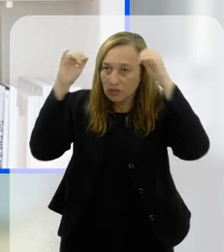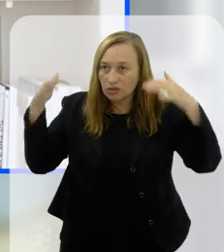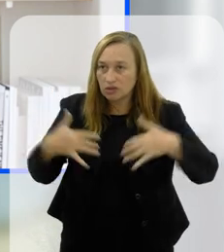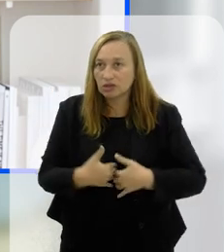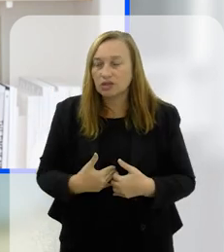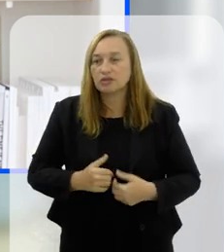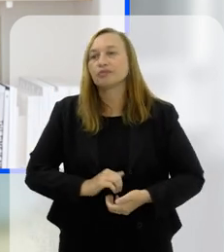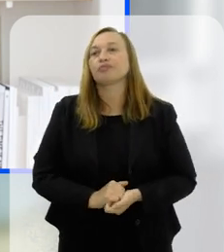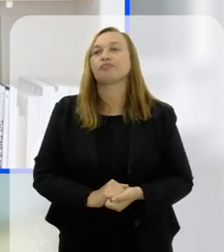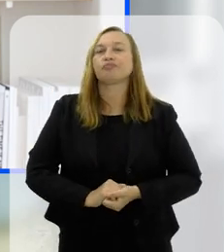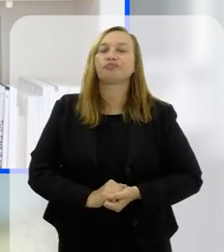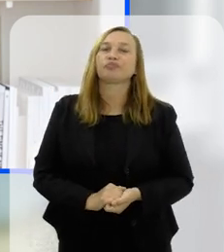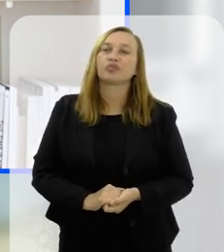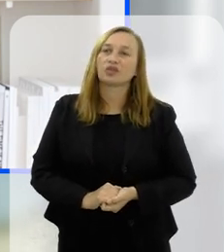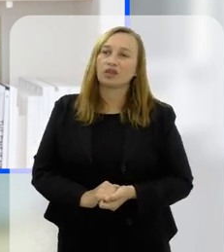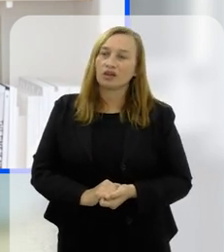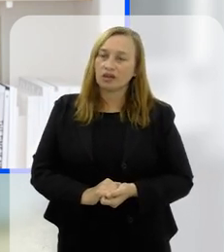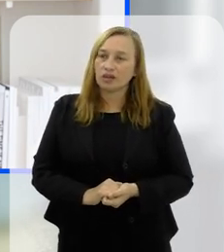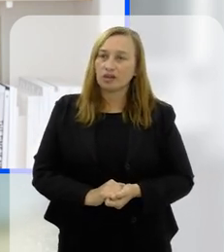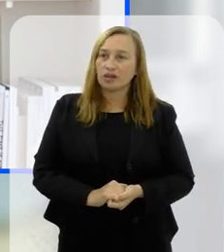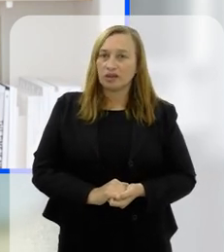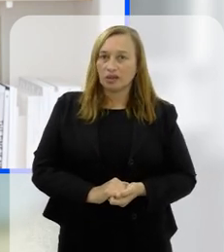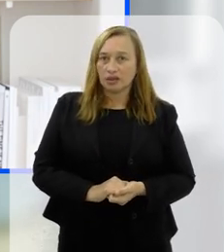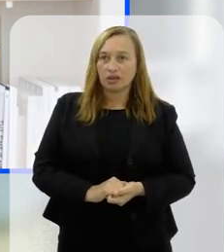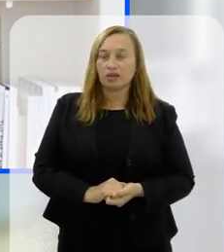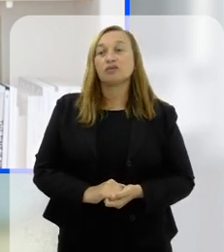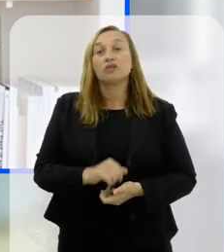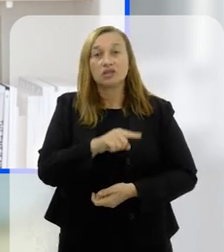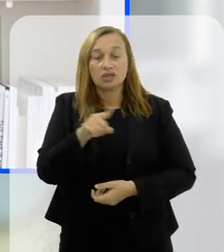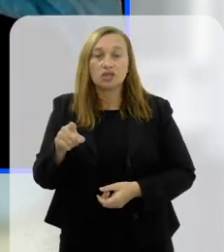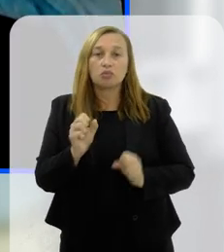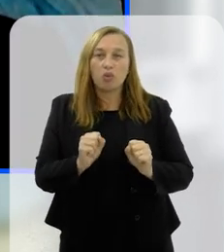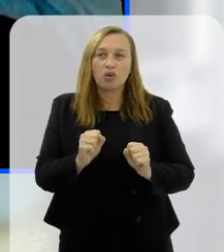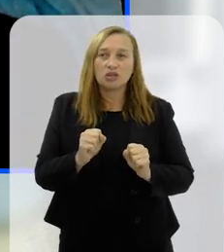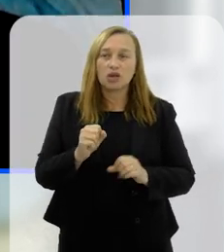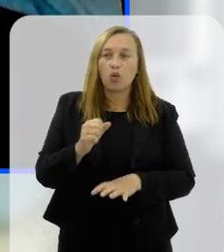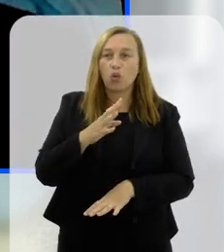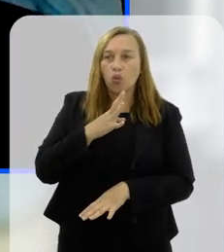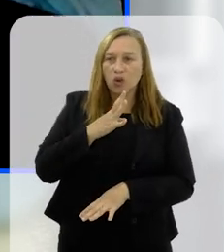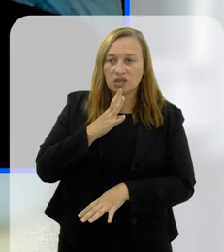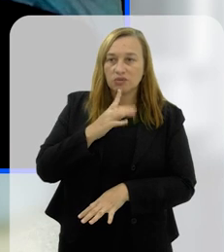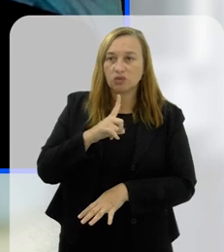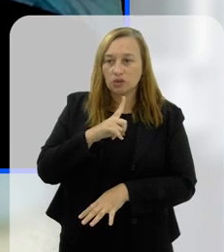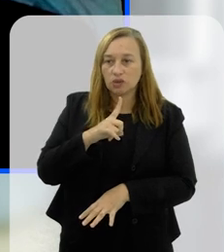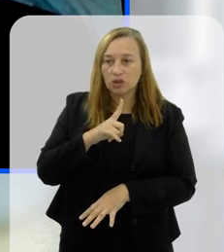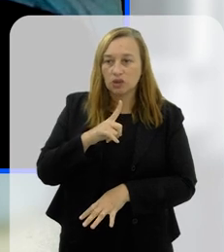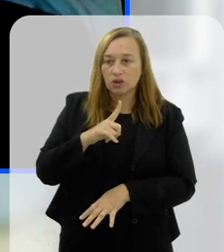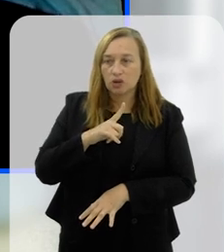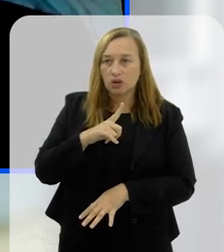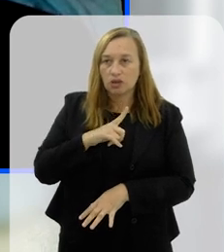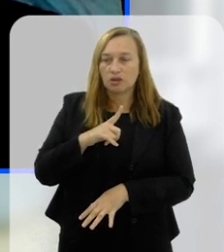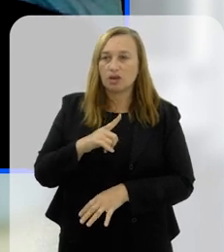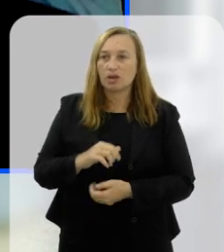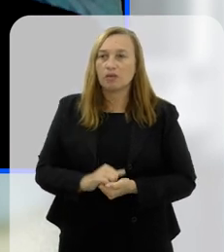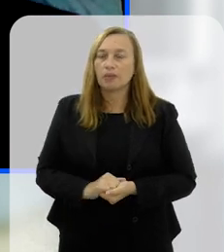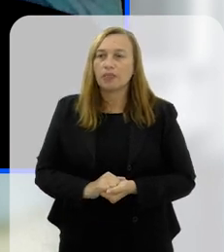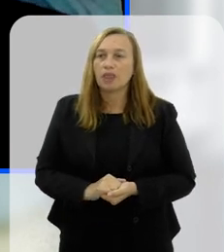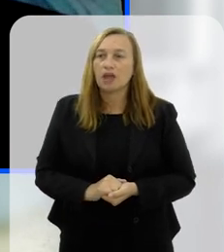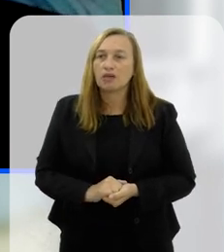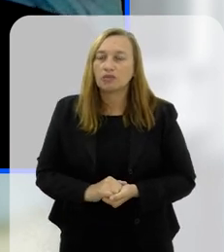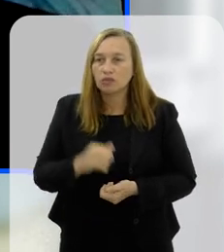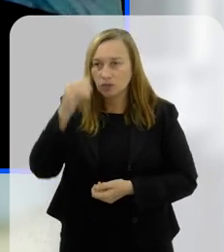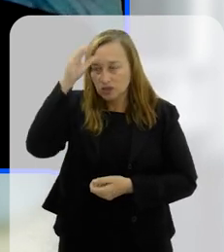com o transtorno do espectro autista é para que para que vocês possam ter conhecimento Isso é uma pesquisa né que teve